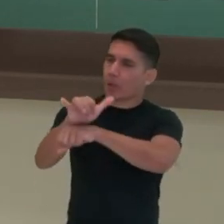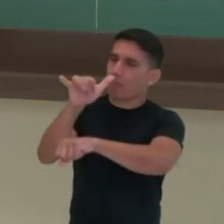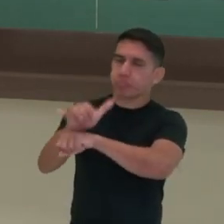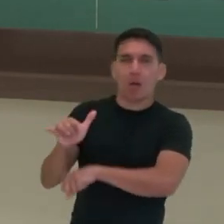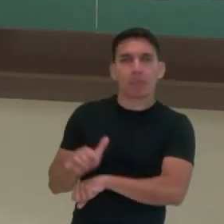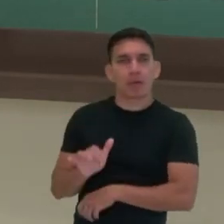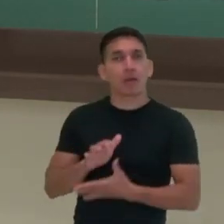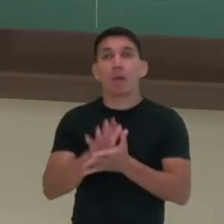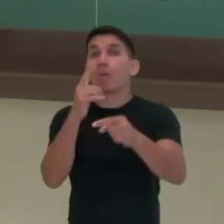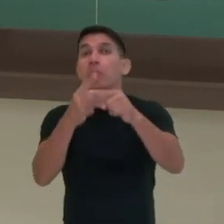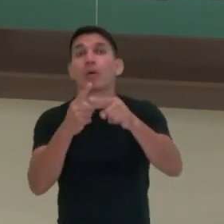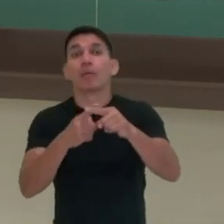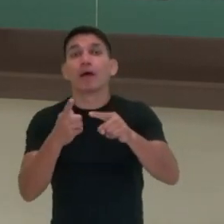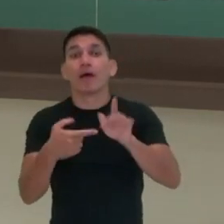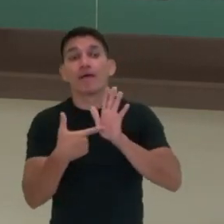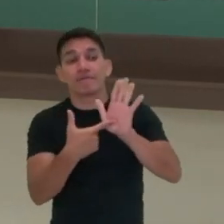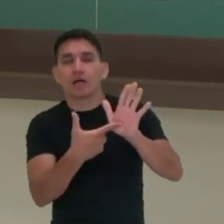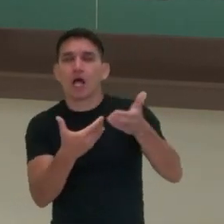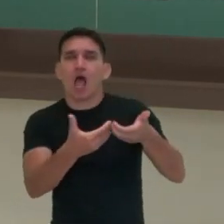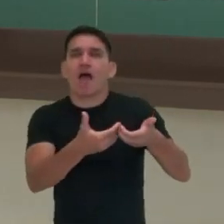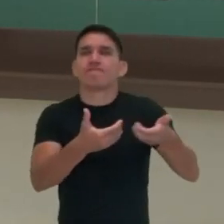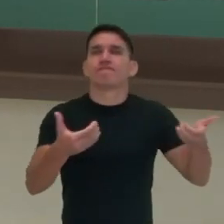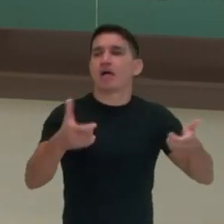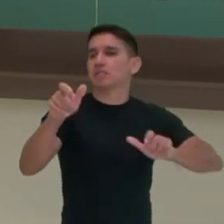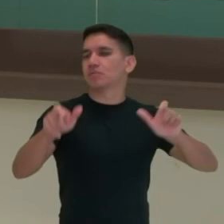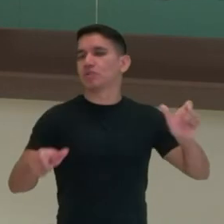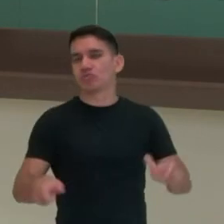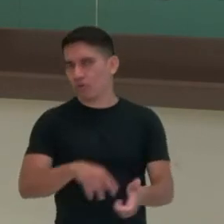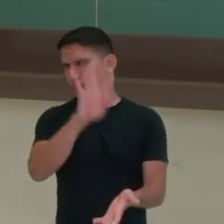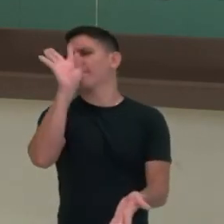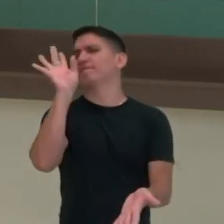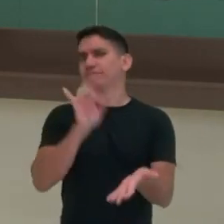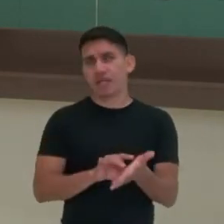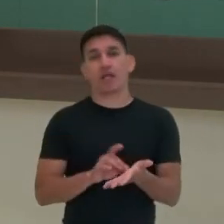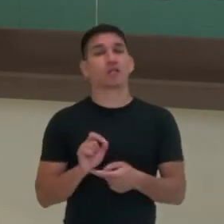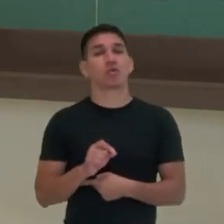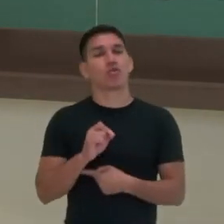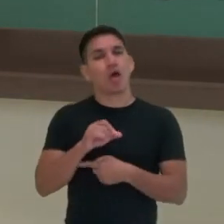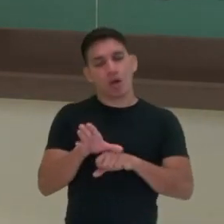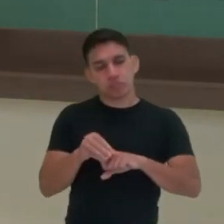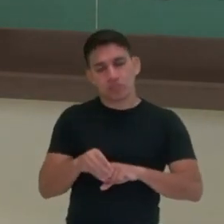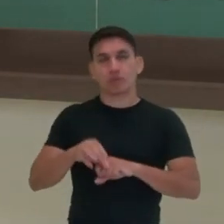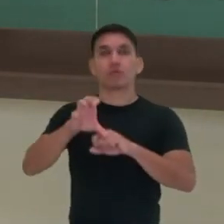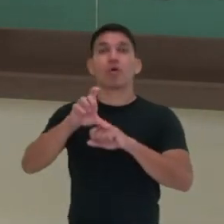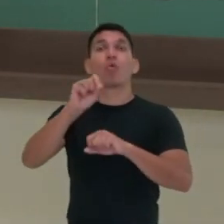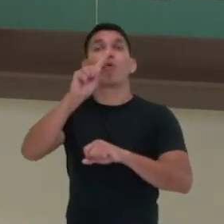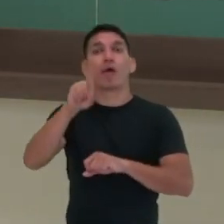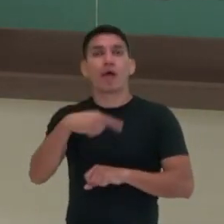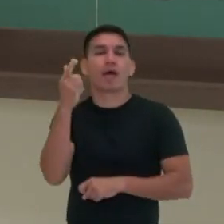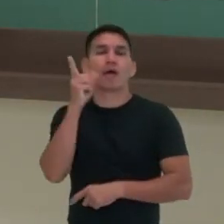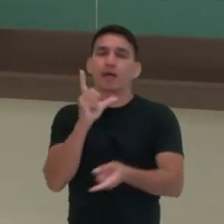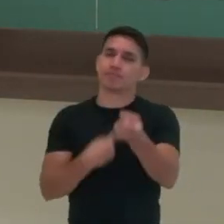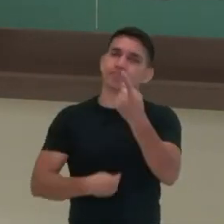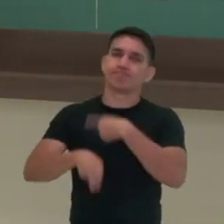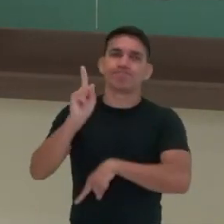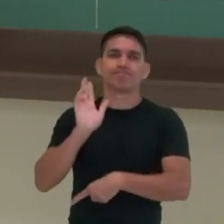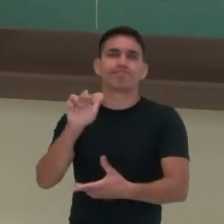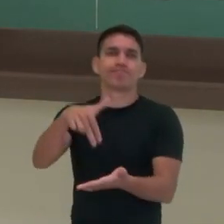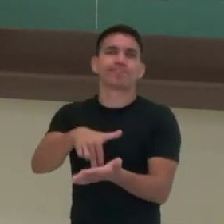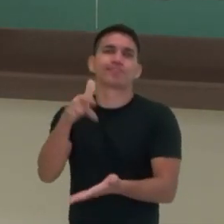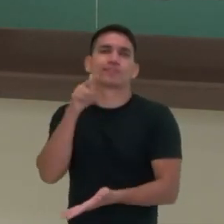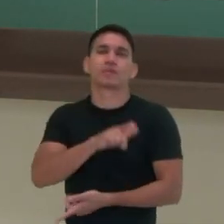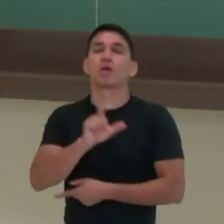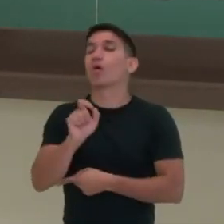enganador, porque ele afasta as pessoas do verdadeiro conhecimento que é alcançado através